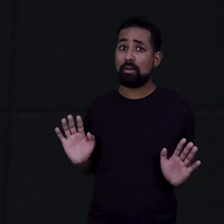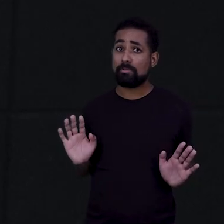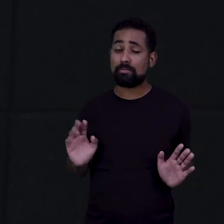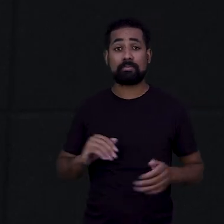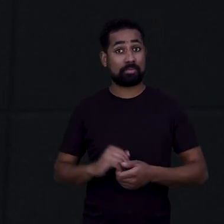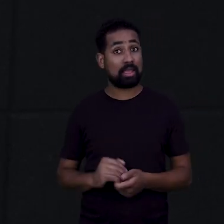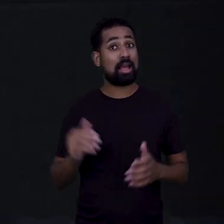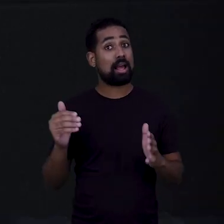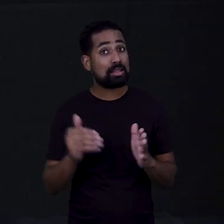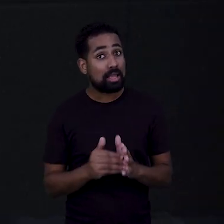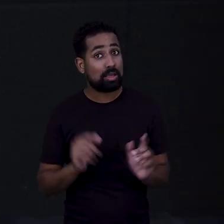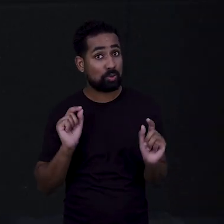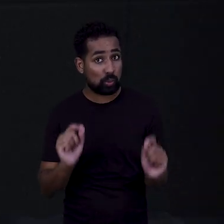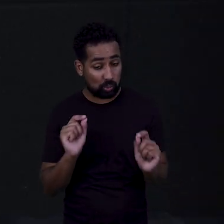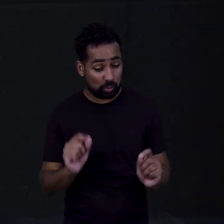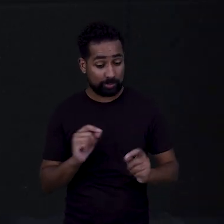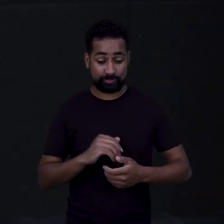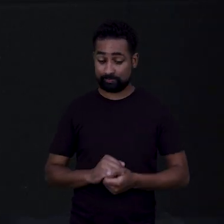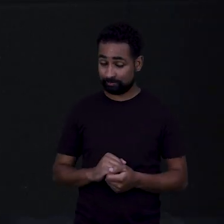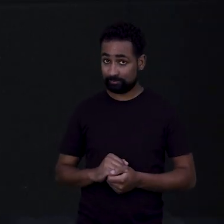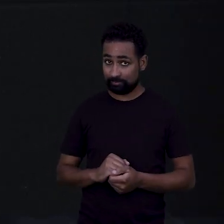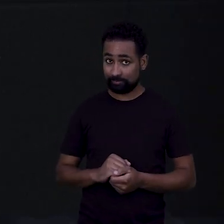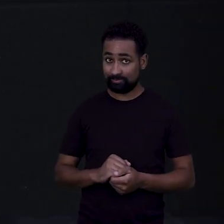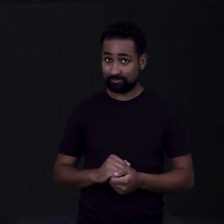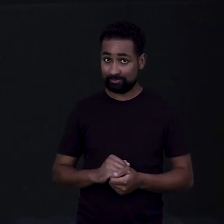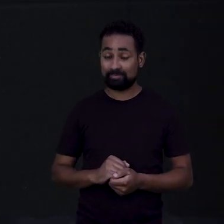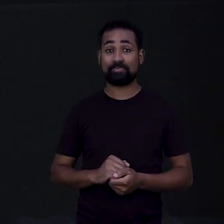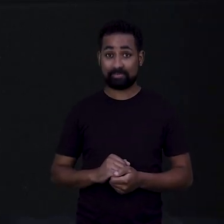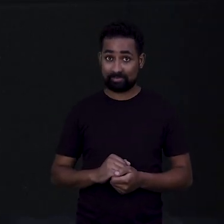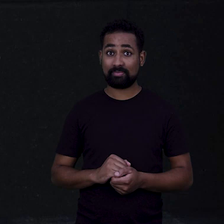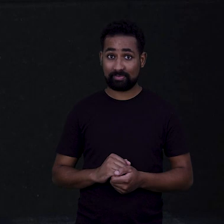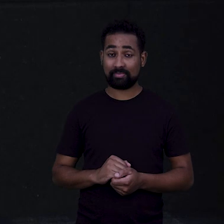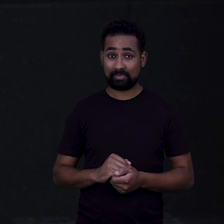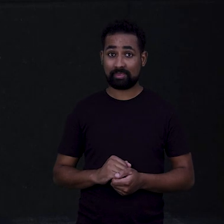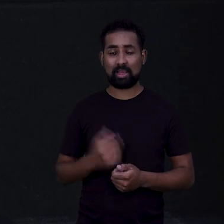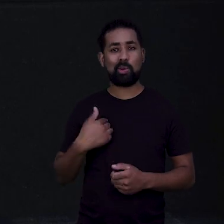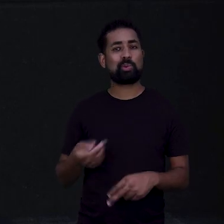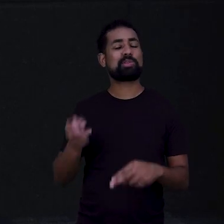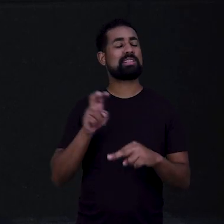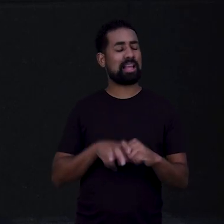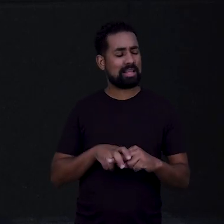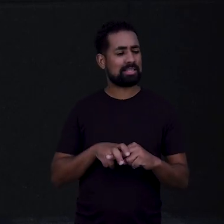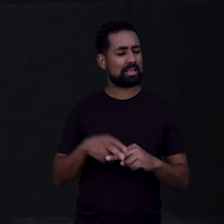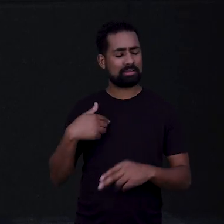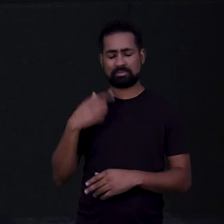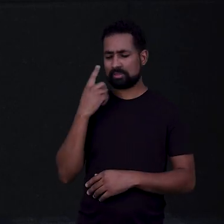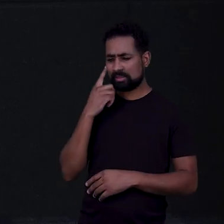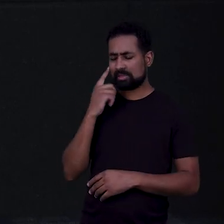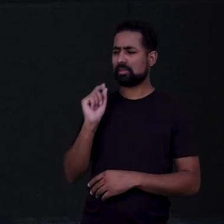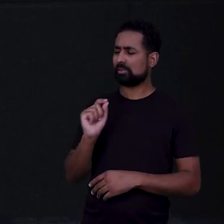é mulher. Até que entra uma menina na equipe. Eu estou me